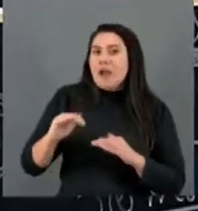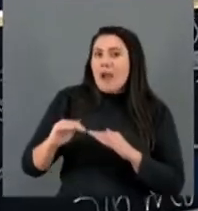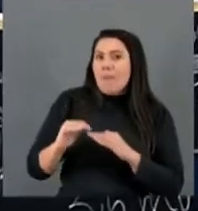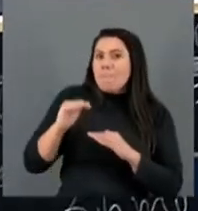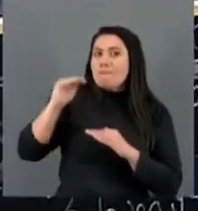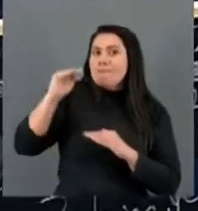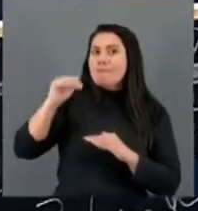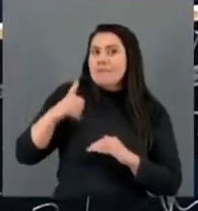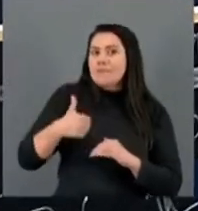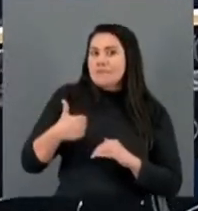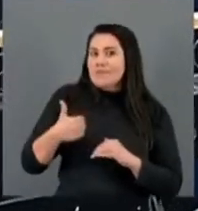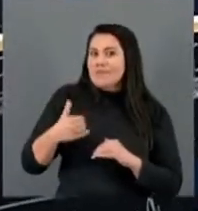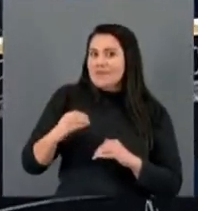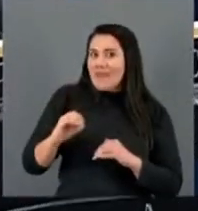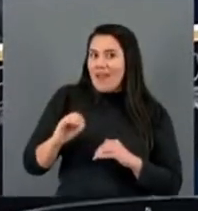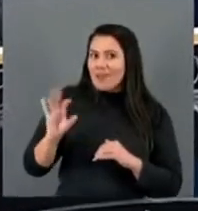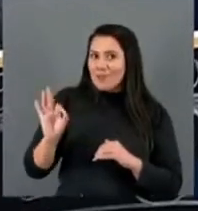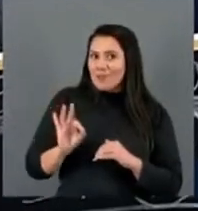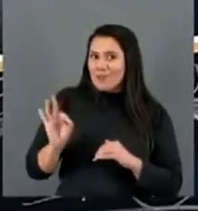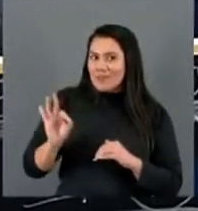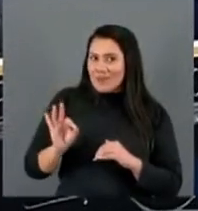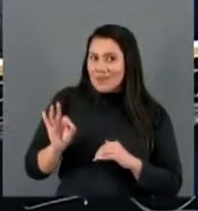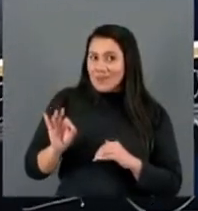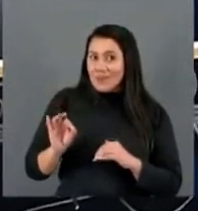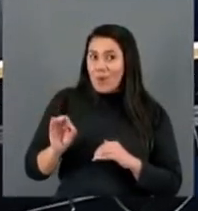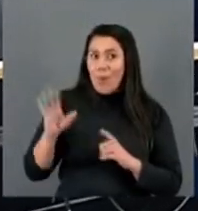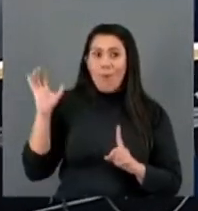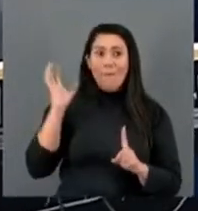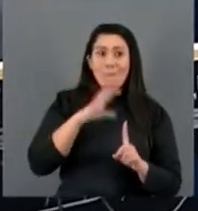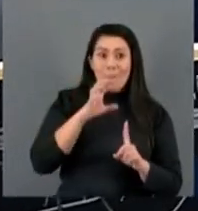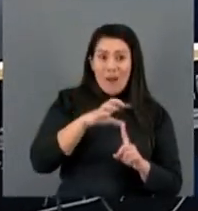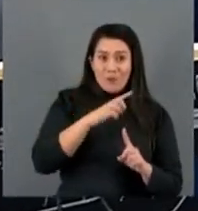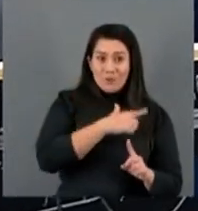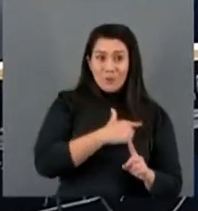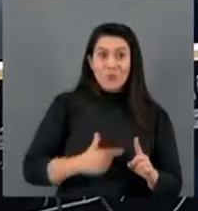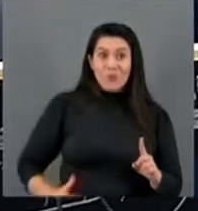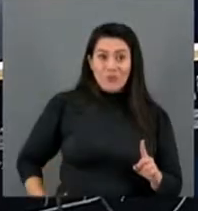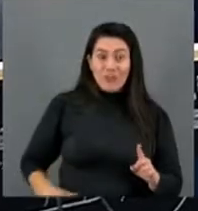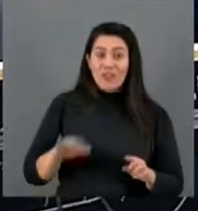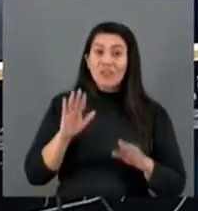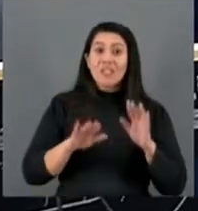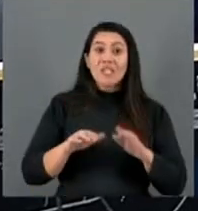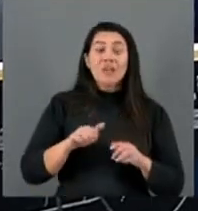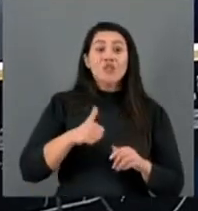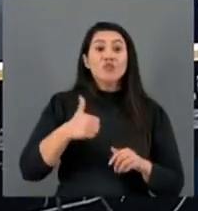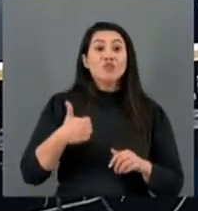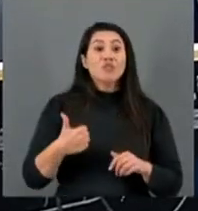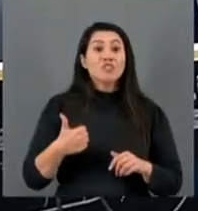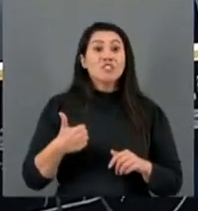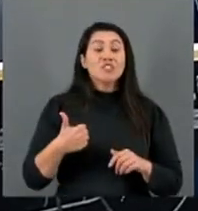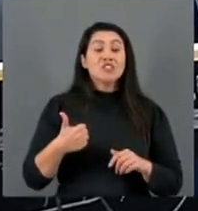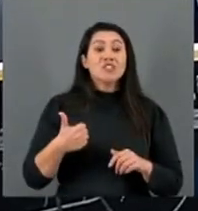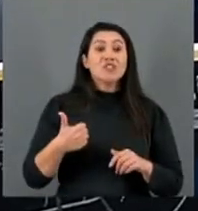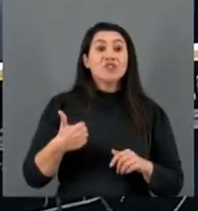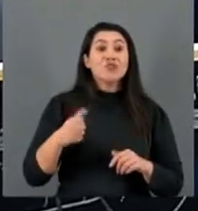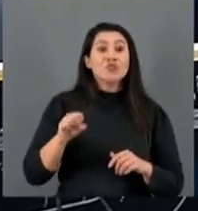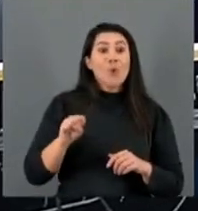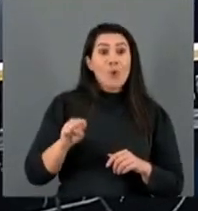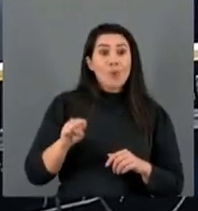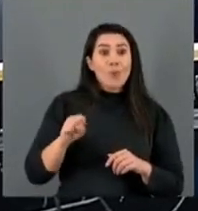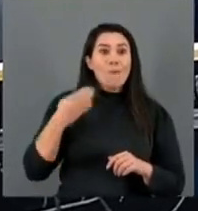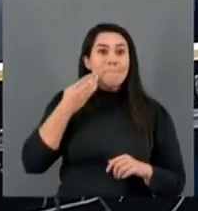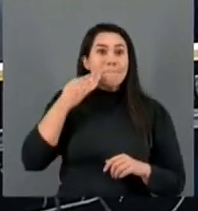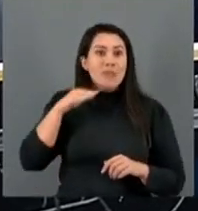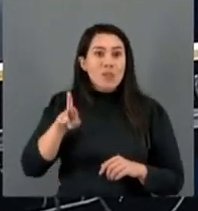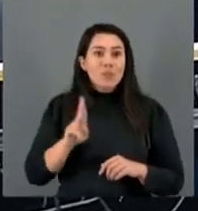reais. Numa conta simples, como deve ser simples as coisas, ou pelo menos nós, pessoas públicas, devemos nos esforçar